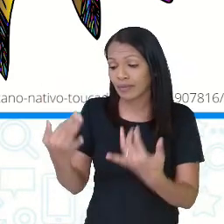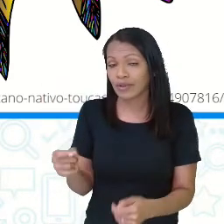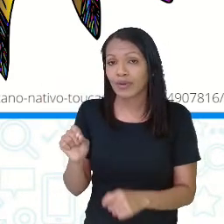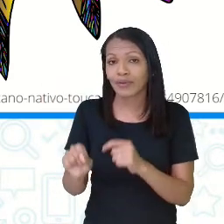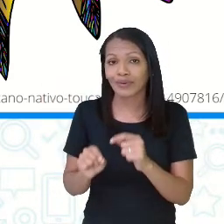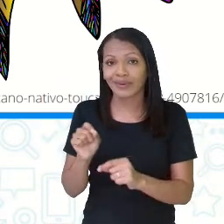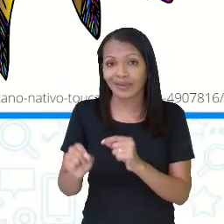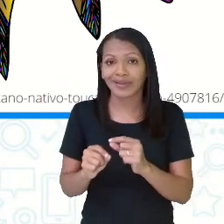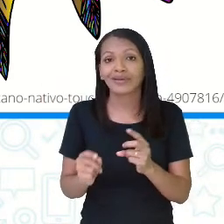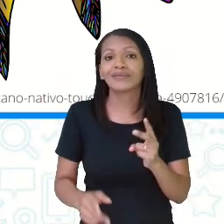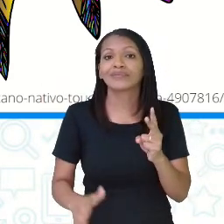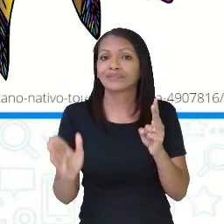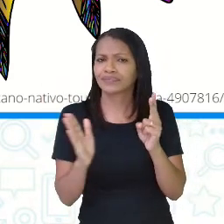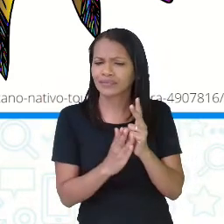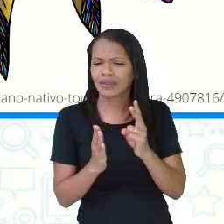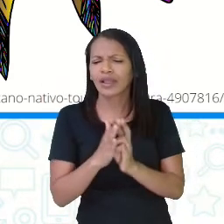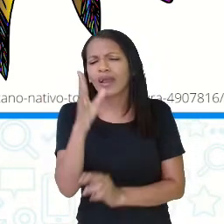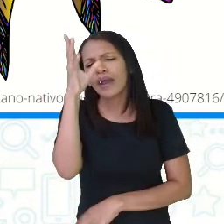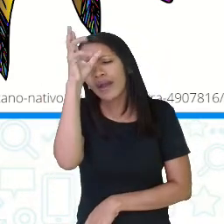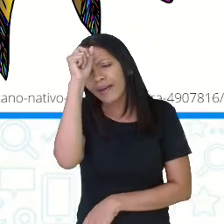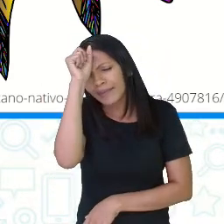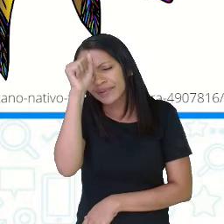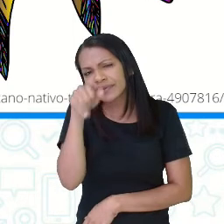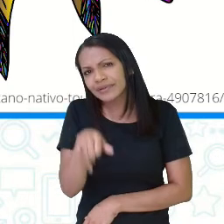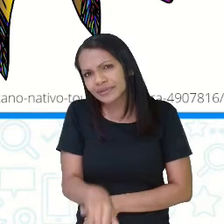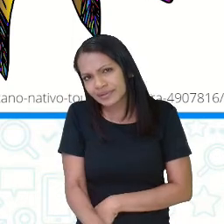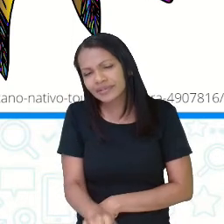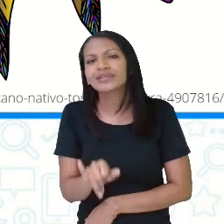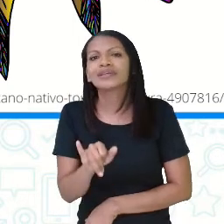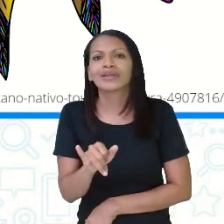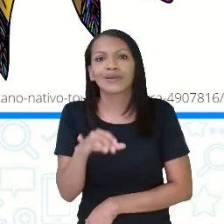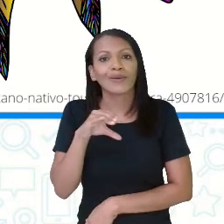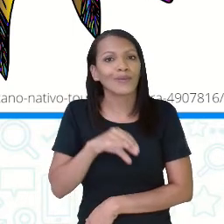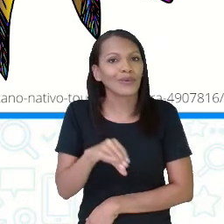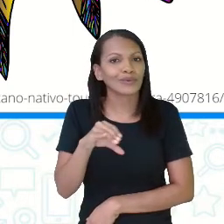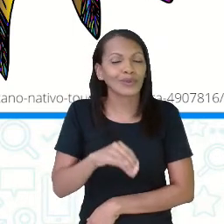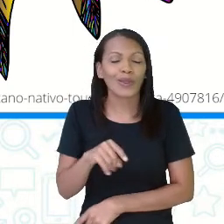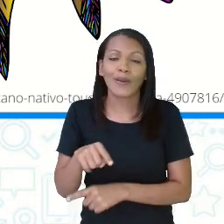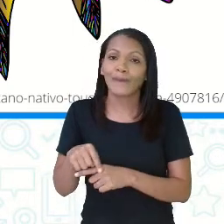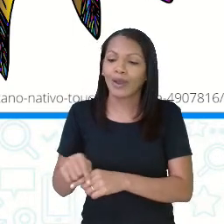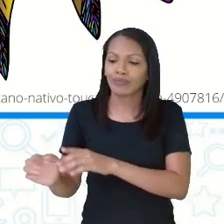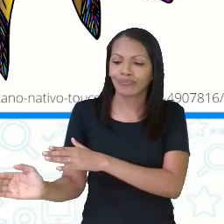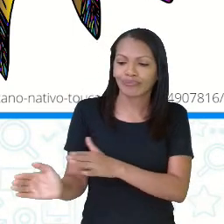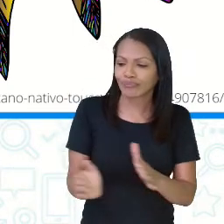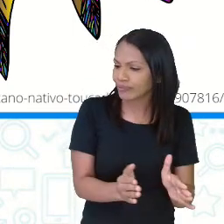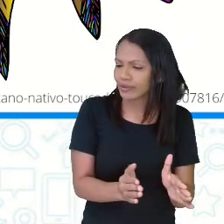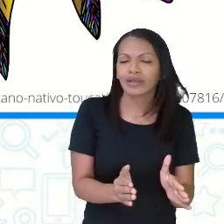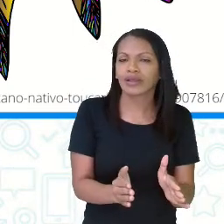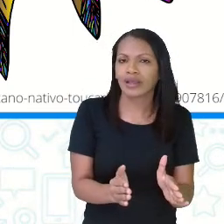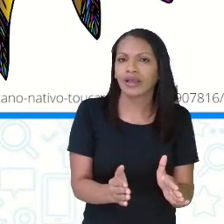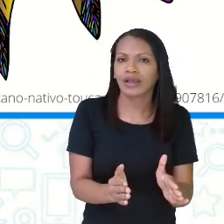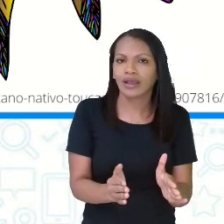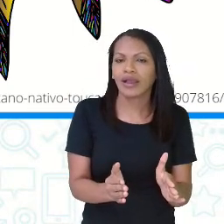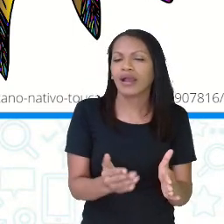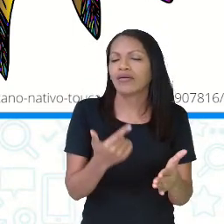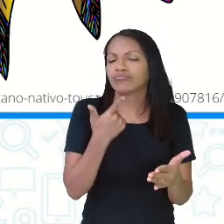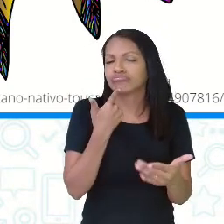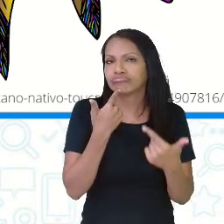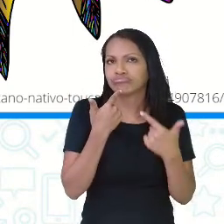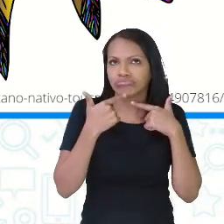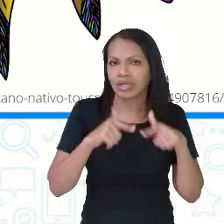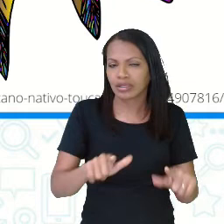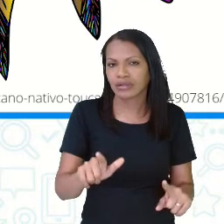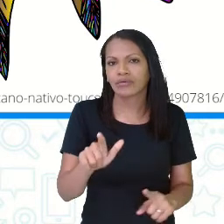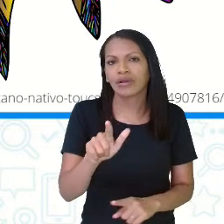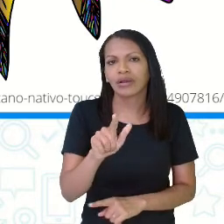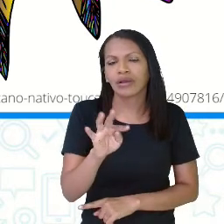eles aprenderam sim o português, mas não deixaram de lado ali a sua língua mãe. Não é porque ele não